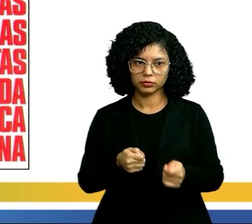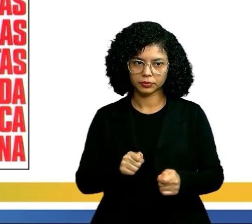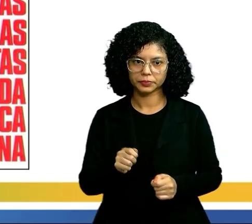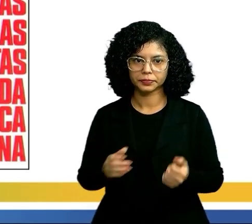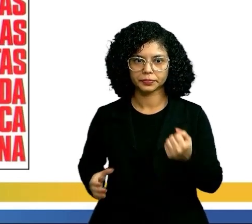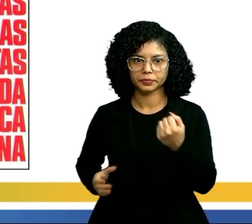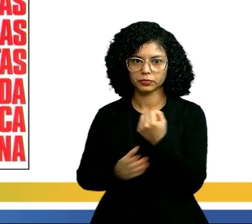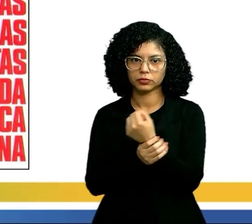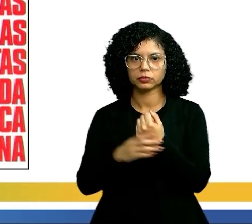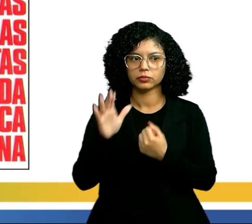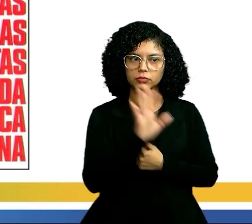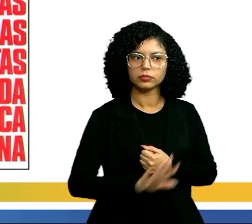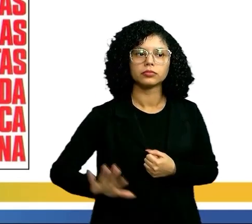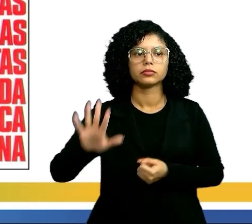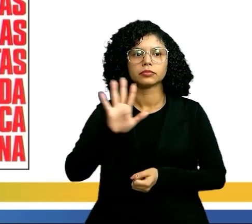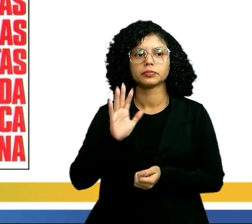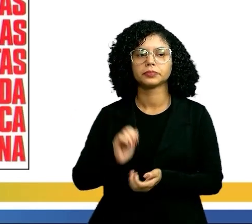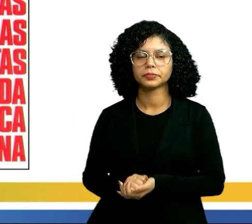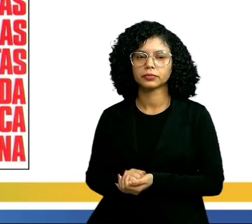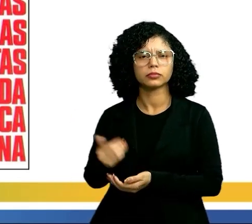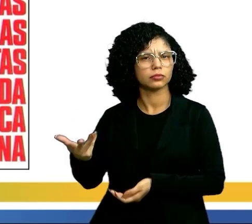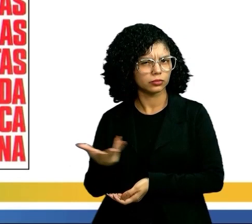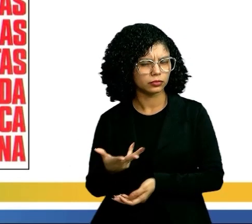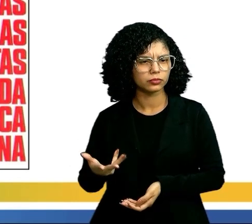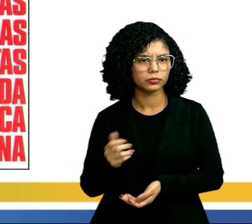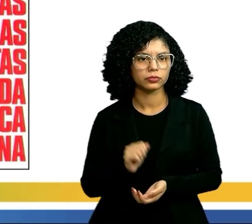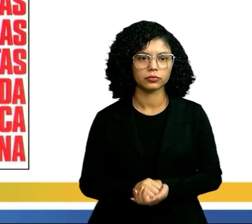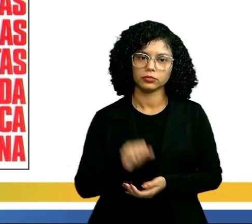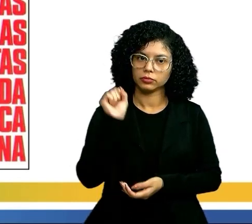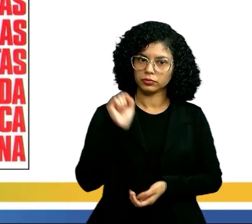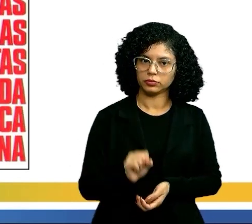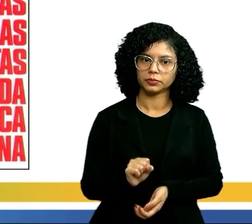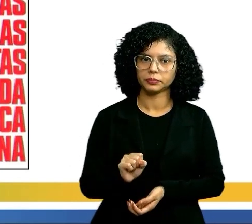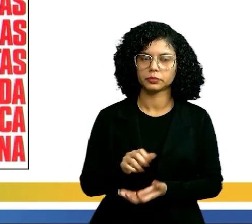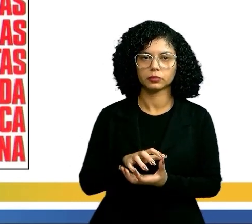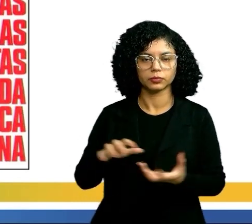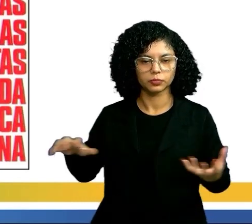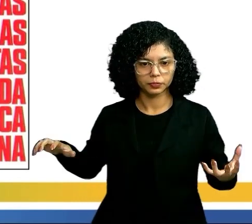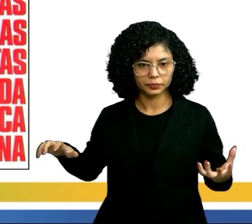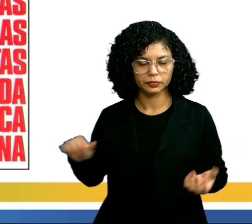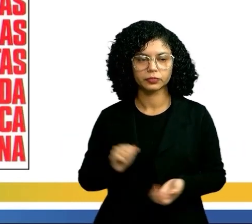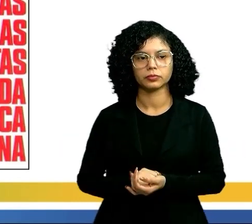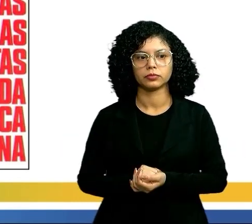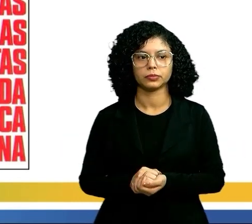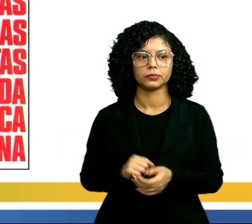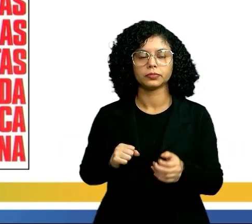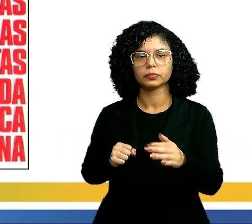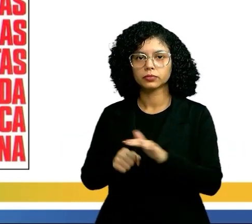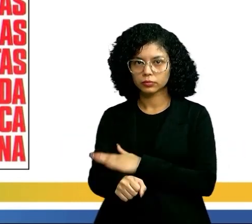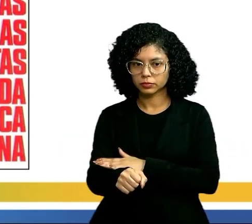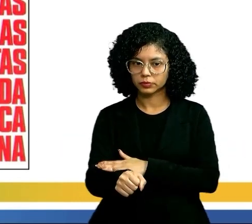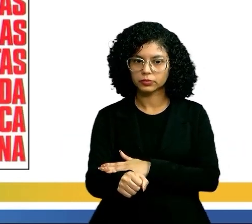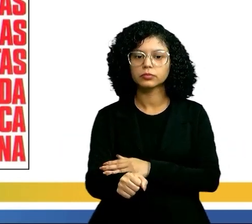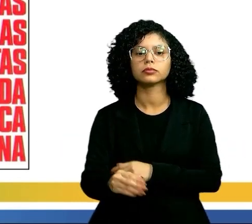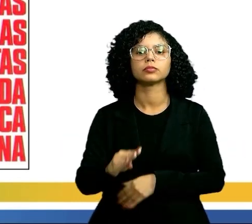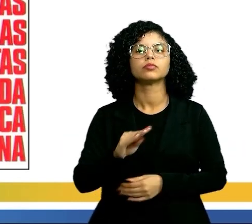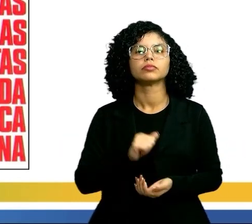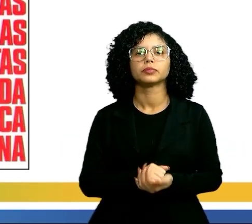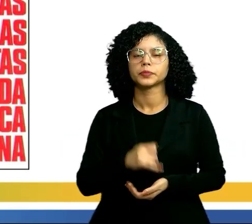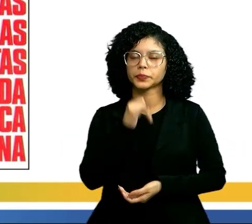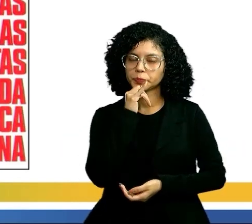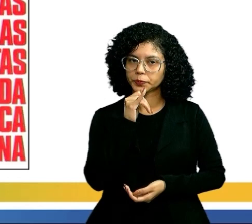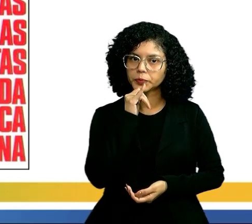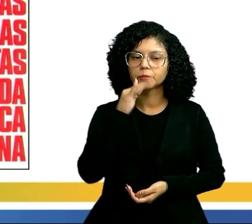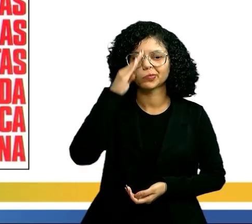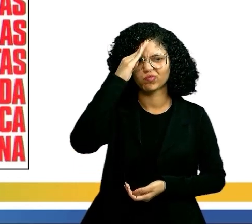segurança nacional, que se concentraram basicamente no Cone Sul do continente. No golpe militar de 64 no Brasil, por exemplo,